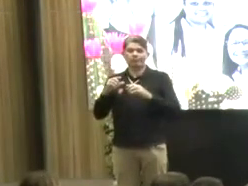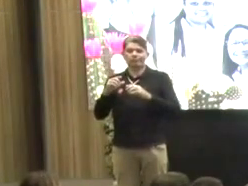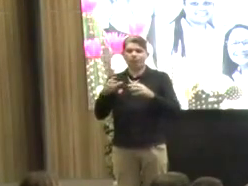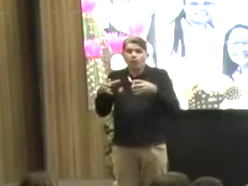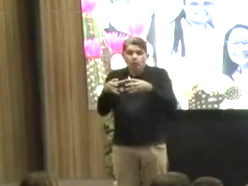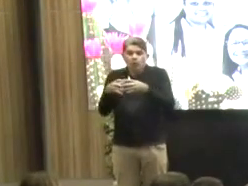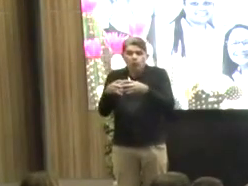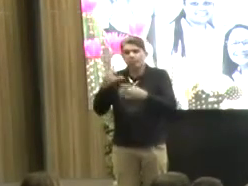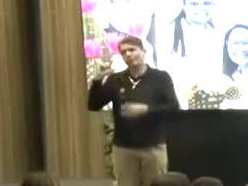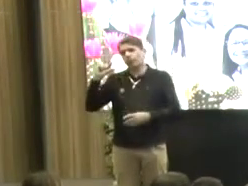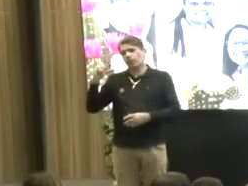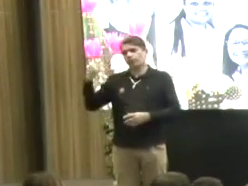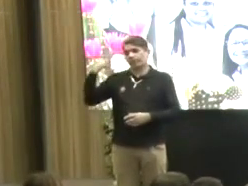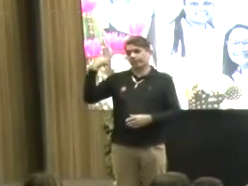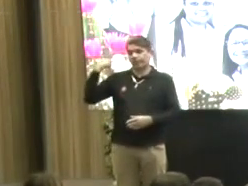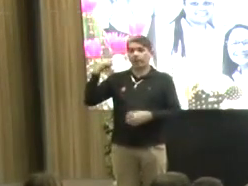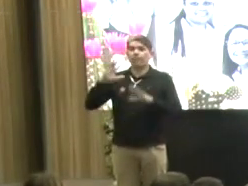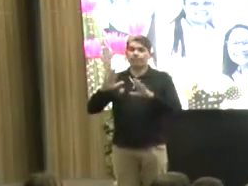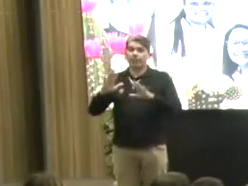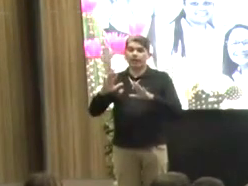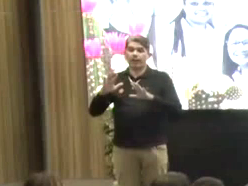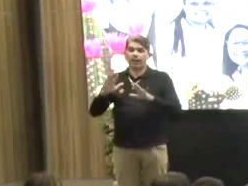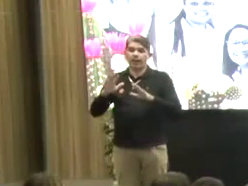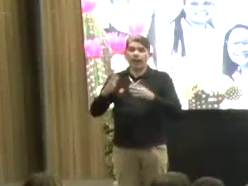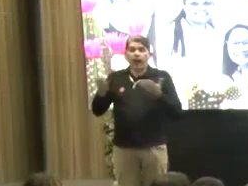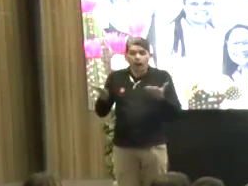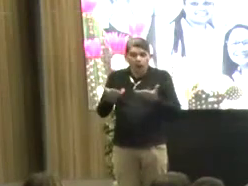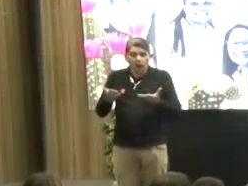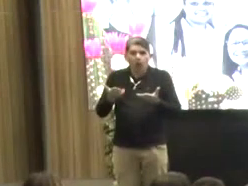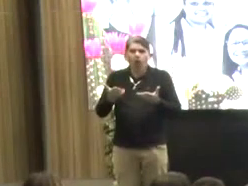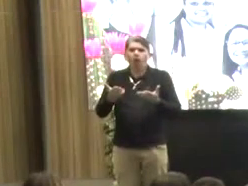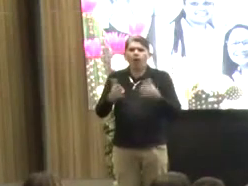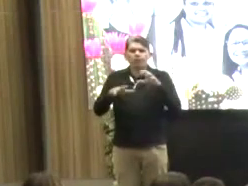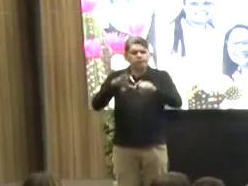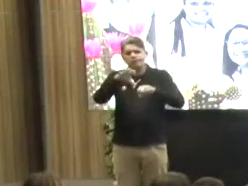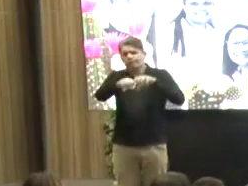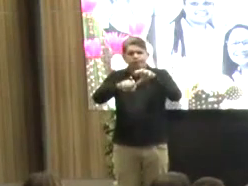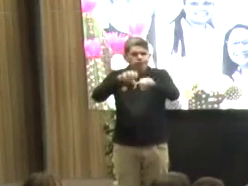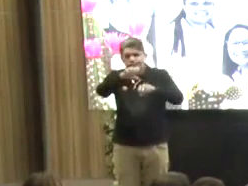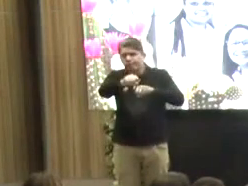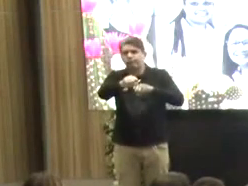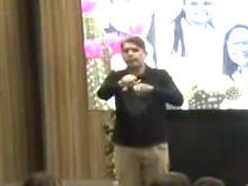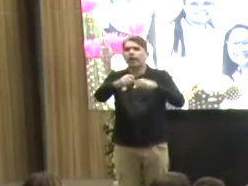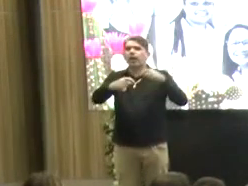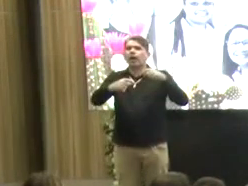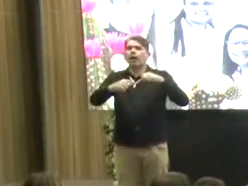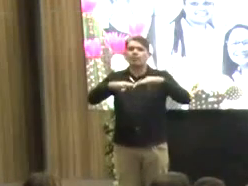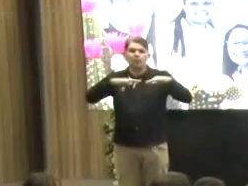gente conquistou, mas a gente conquistou com muita luta política. E aí,